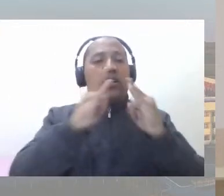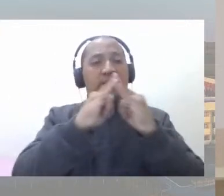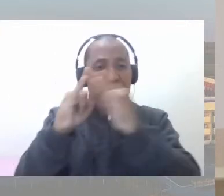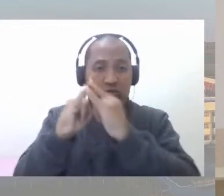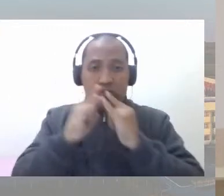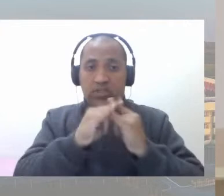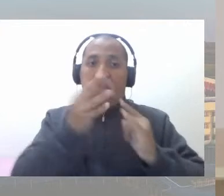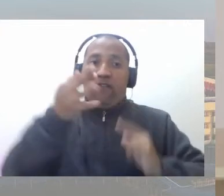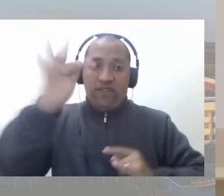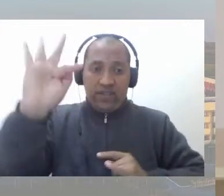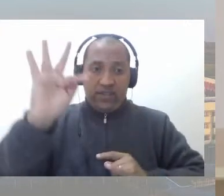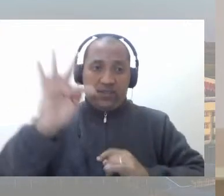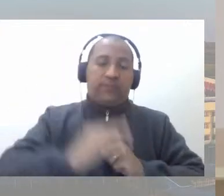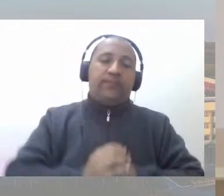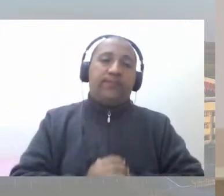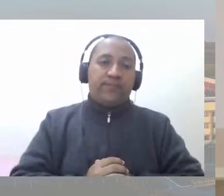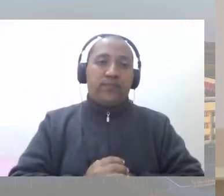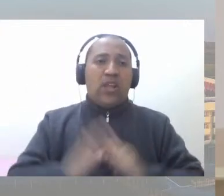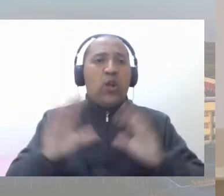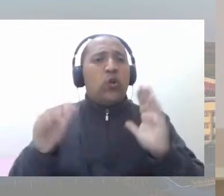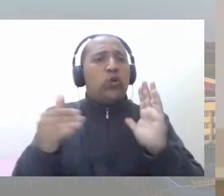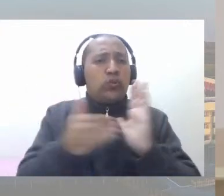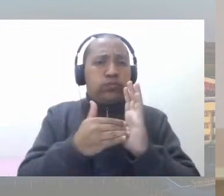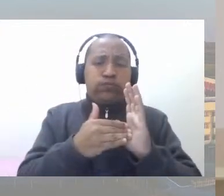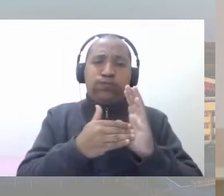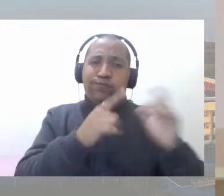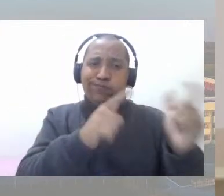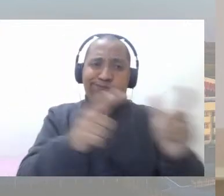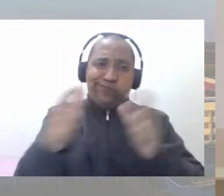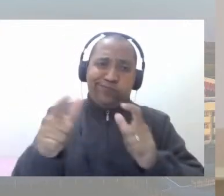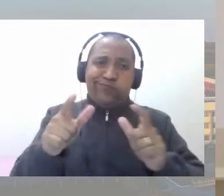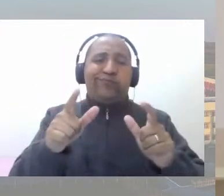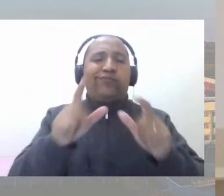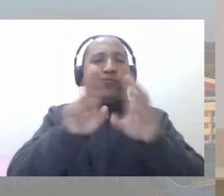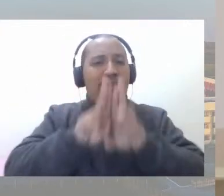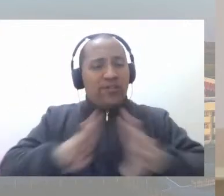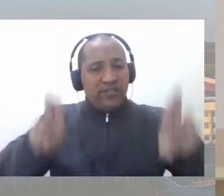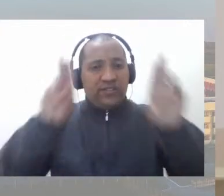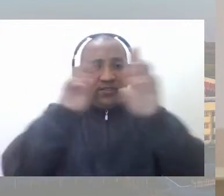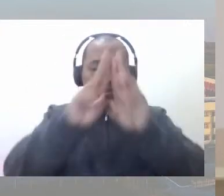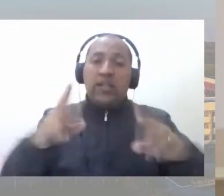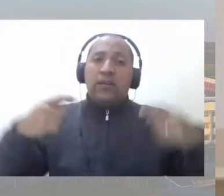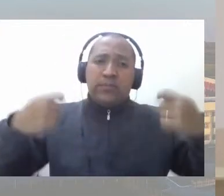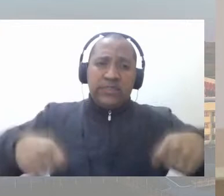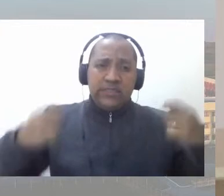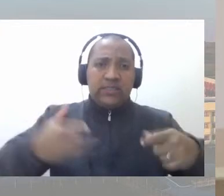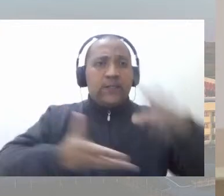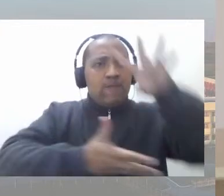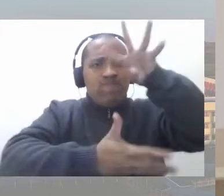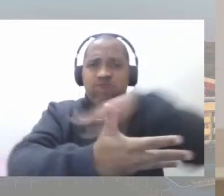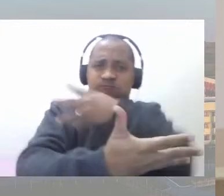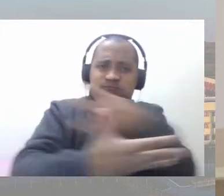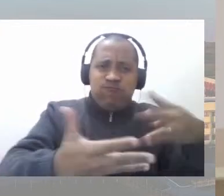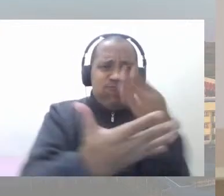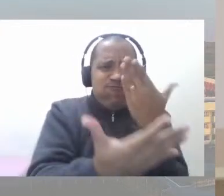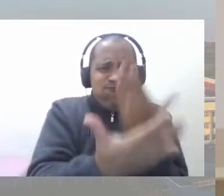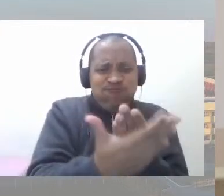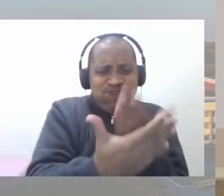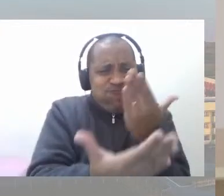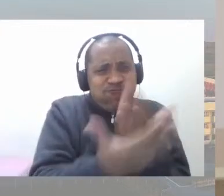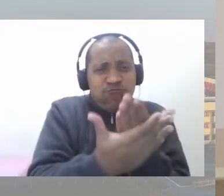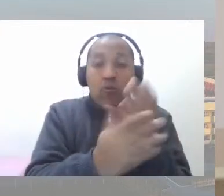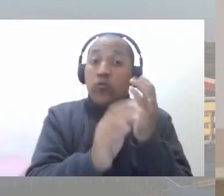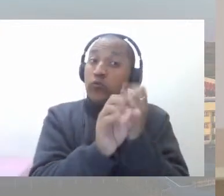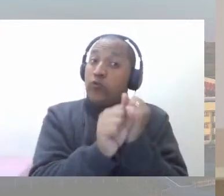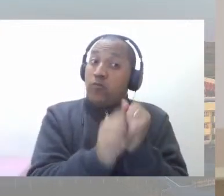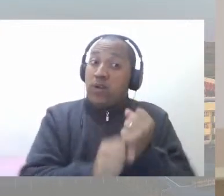federais, todas as entidades, né, universidades e institutos, tiveram que se debruçar, né, nas suas planilhas para analisar esses